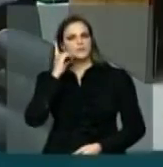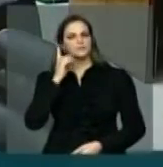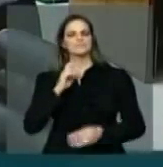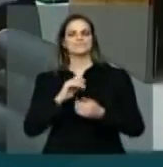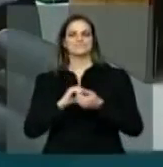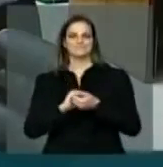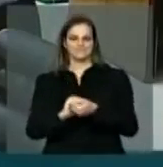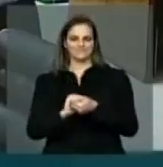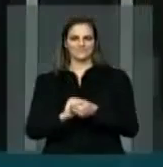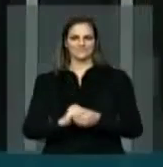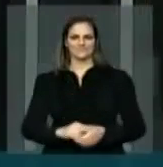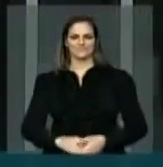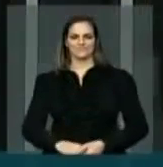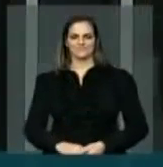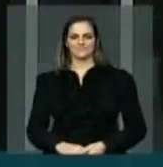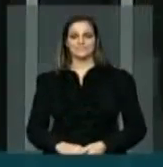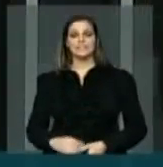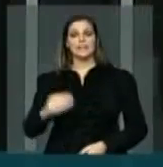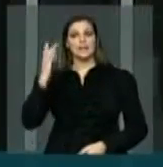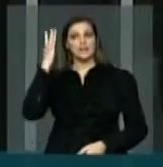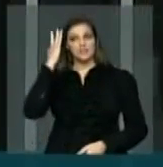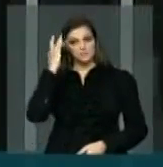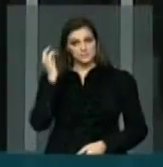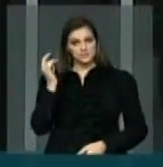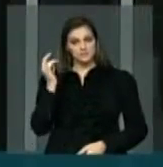nós estaremos amanhã